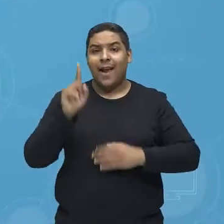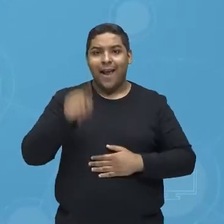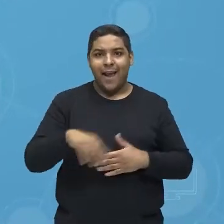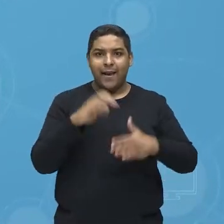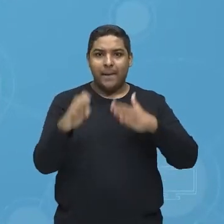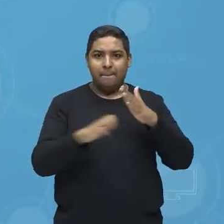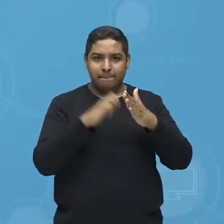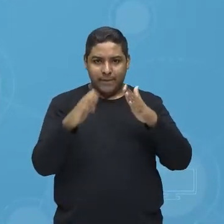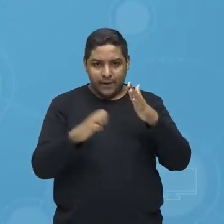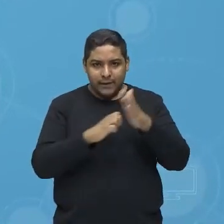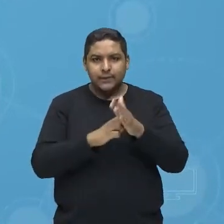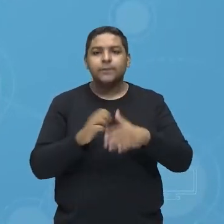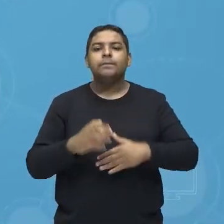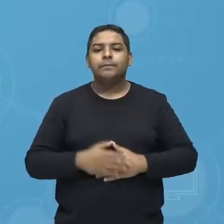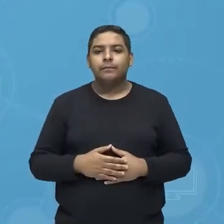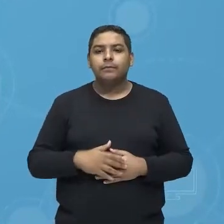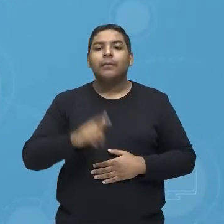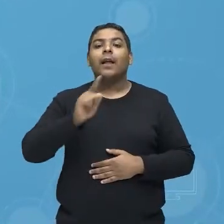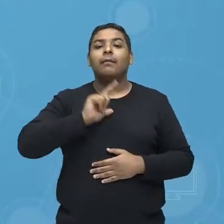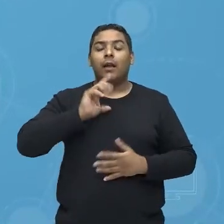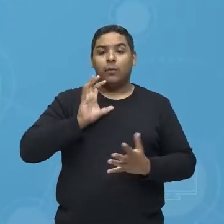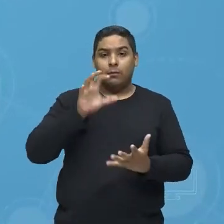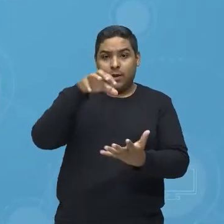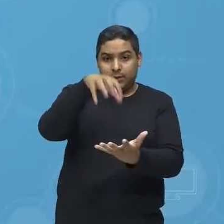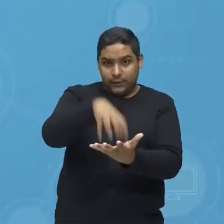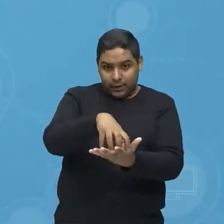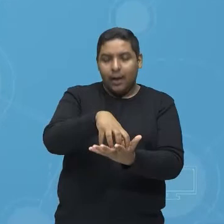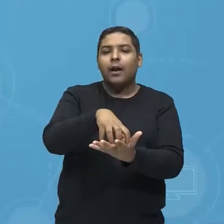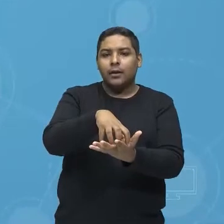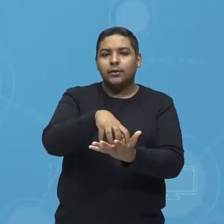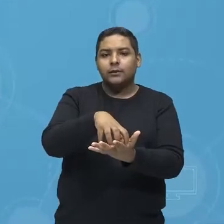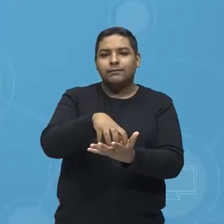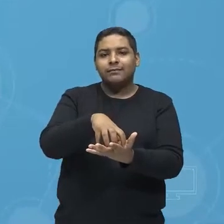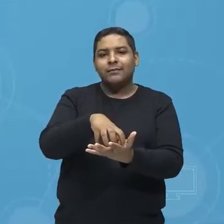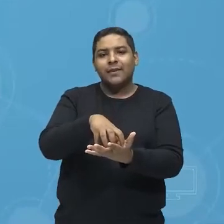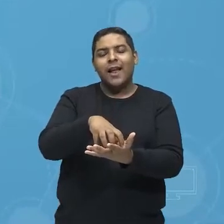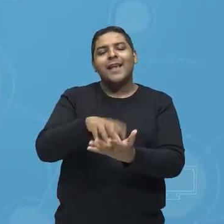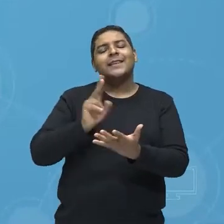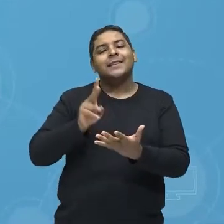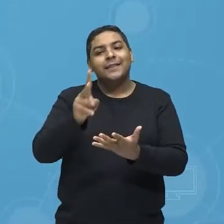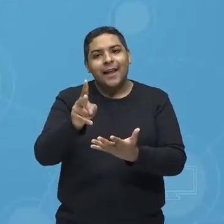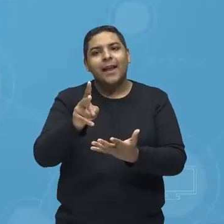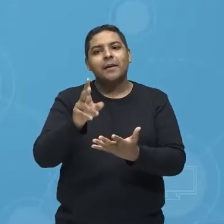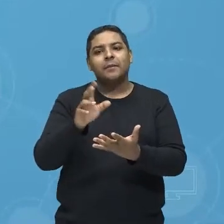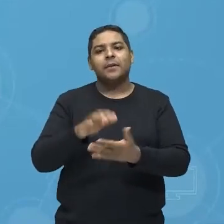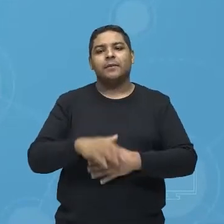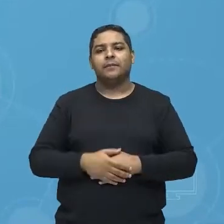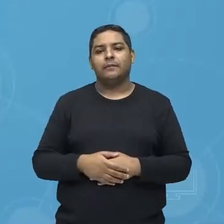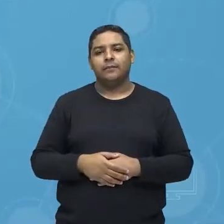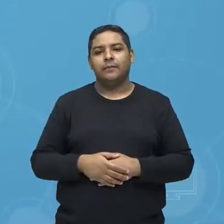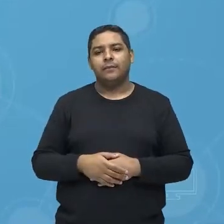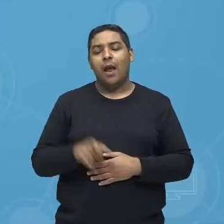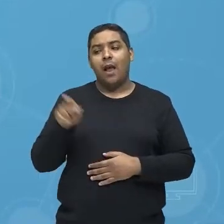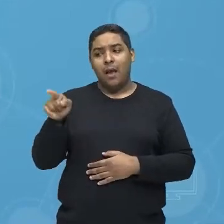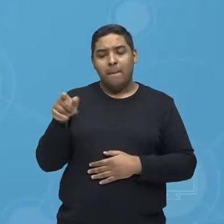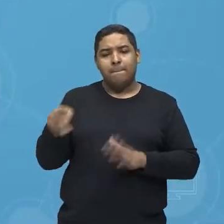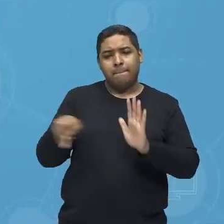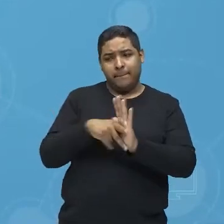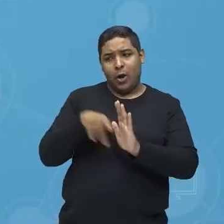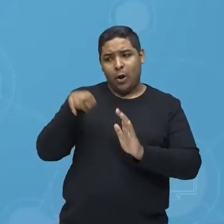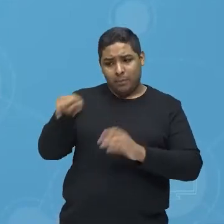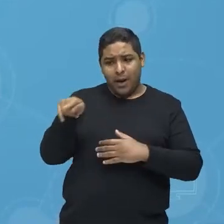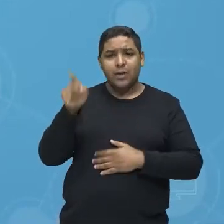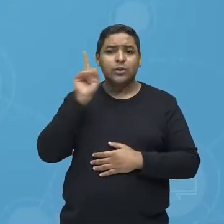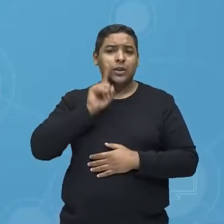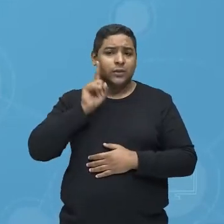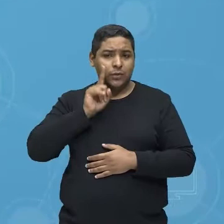essas empresas onde tem uma sede. E, normalmente, essas sedes elas vão ficar aí, se for uma empresa dos Estados Unidos da América,